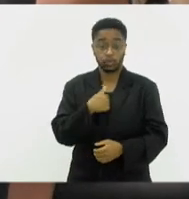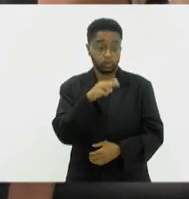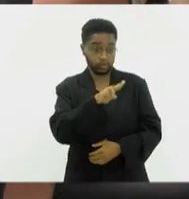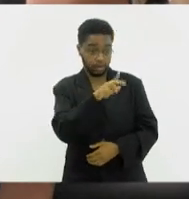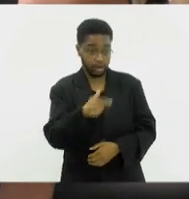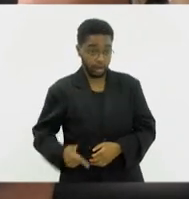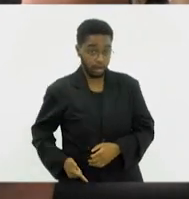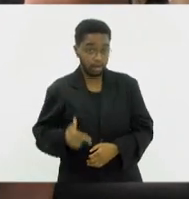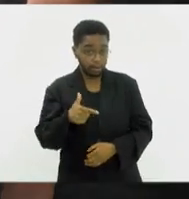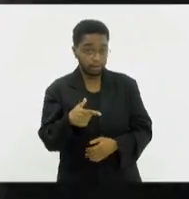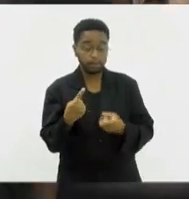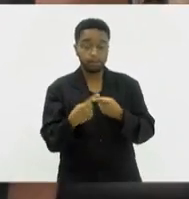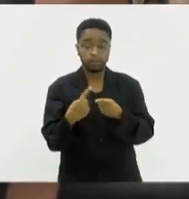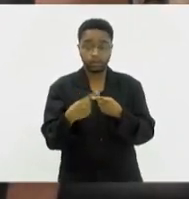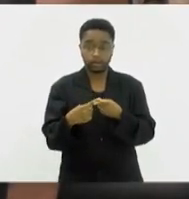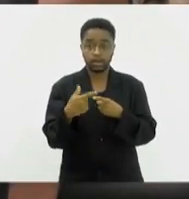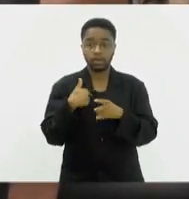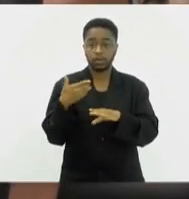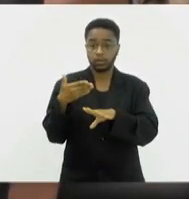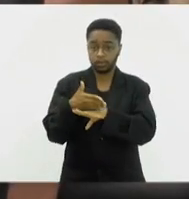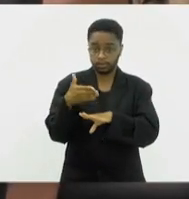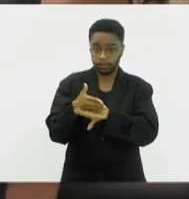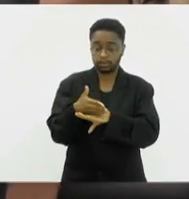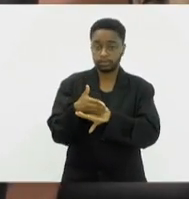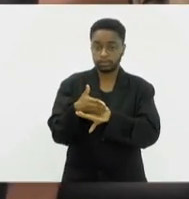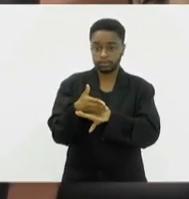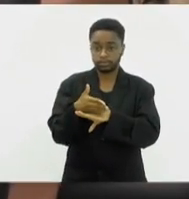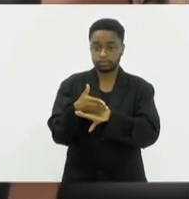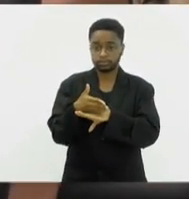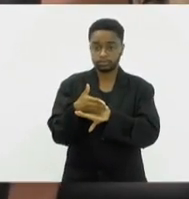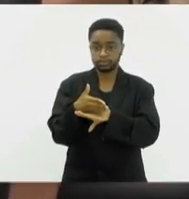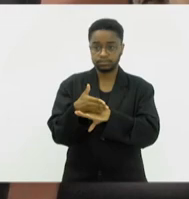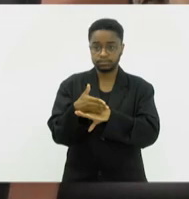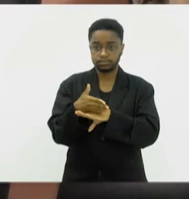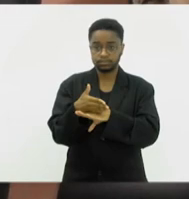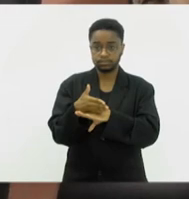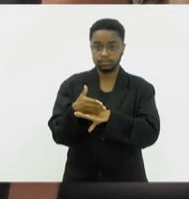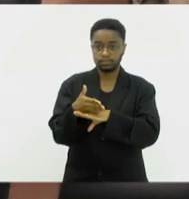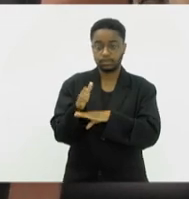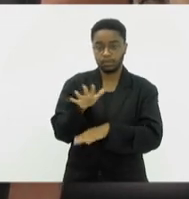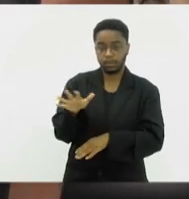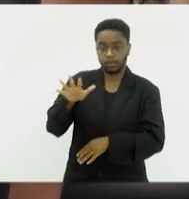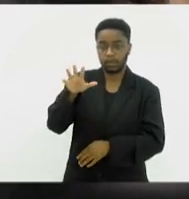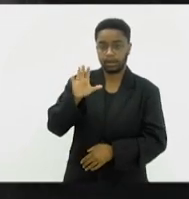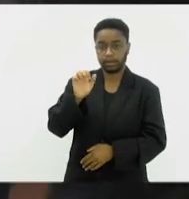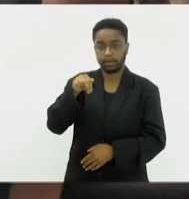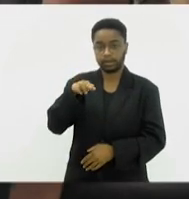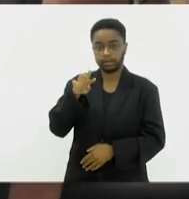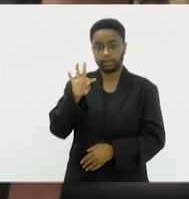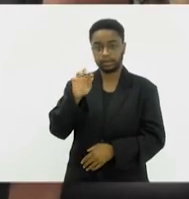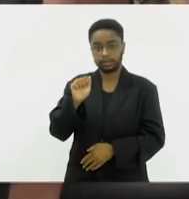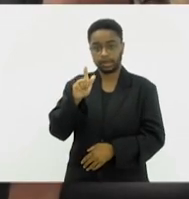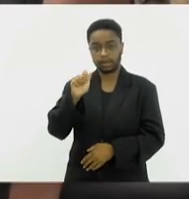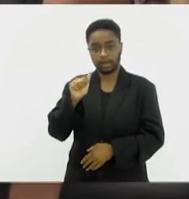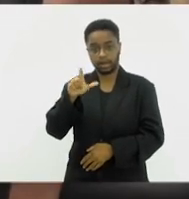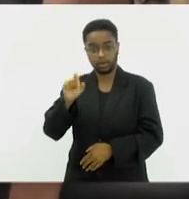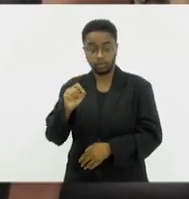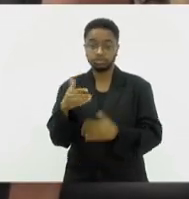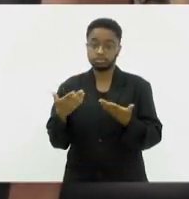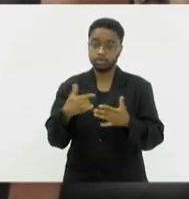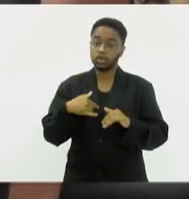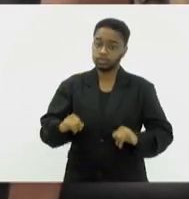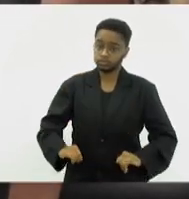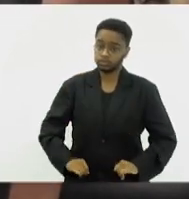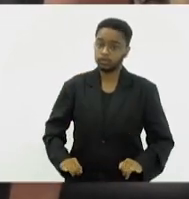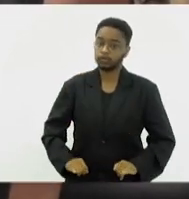porque eu participava, né, antes, eu estava no Morro do Cantagalo. E aí eu estava sofrendo